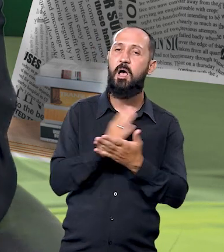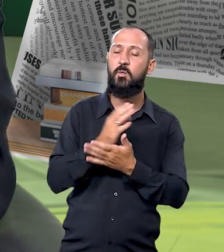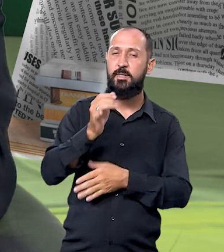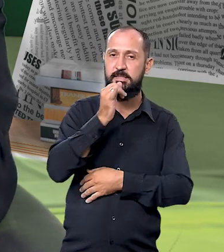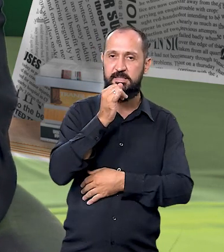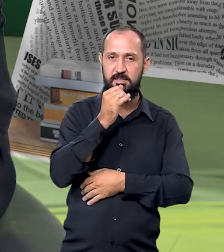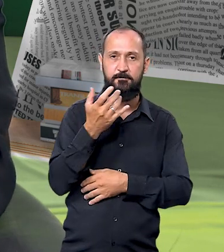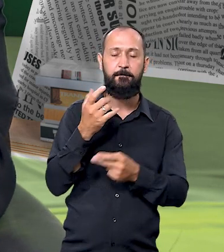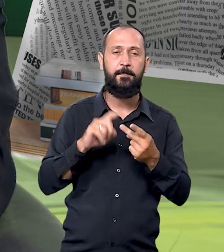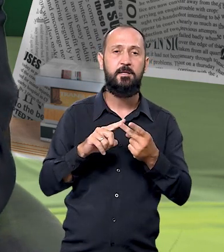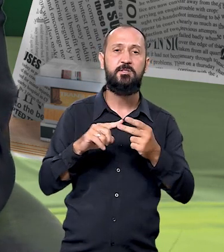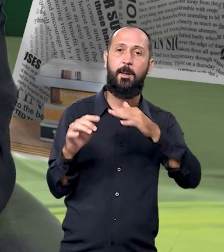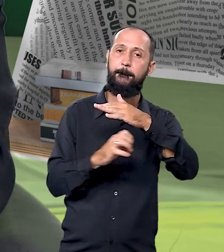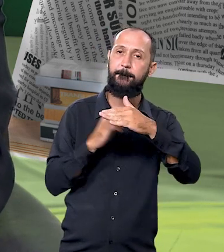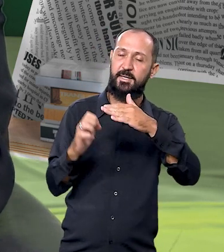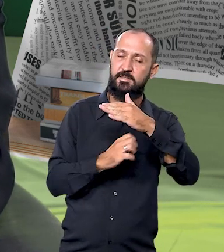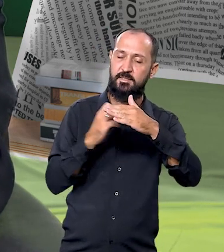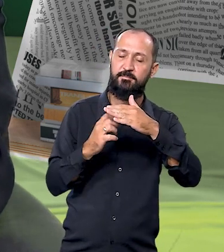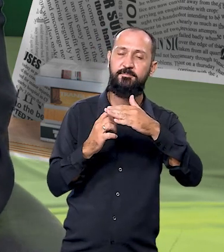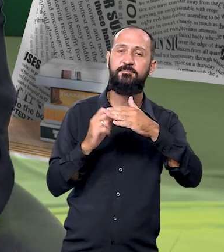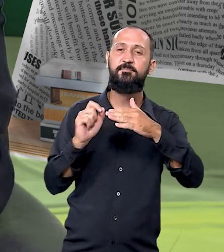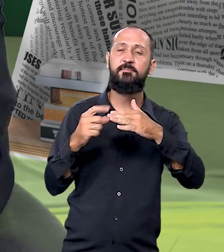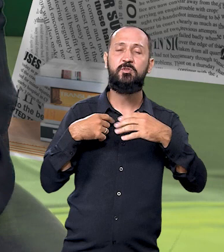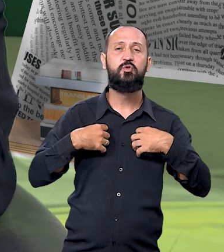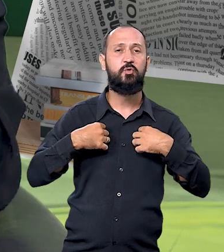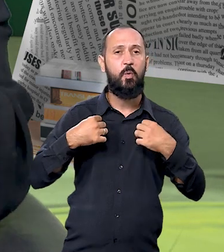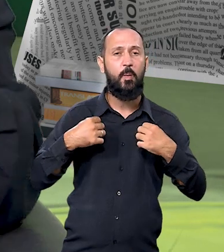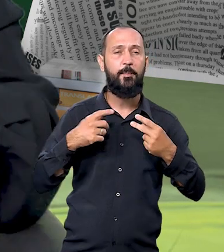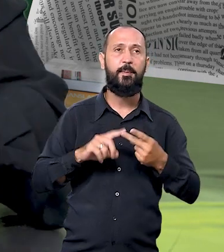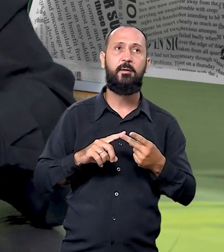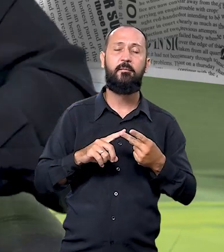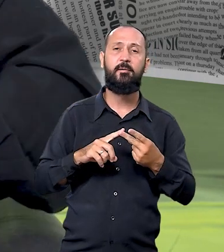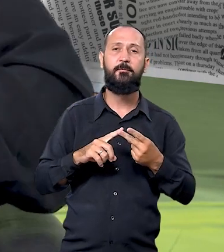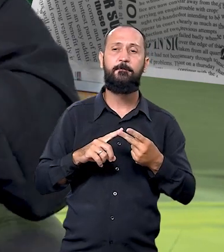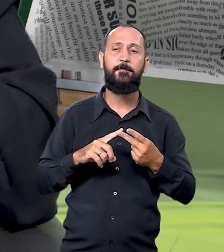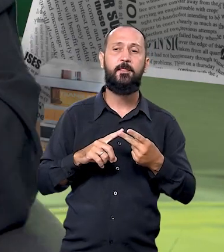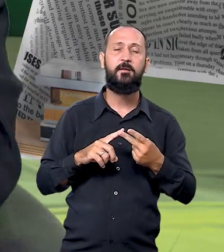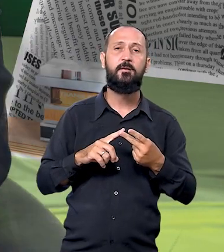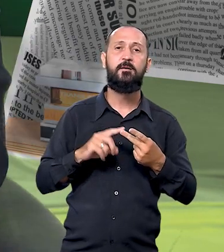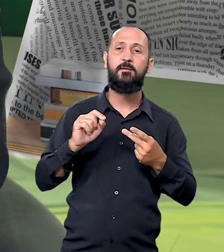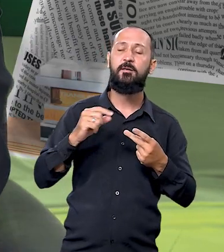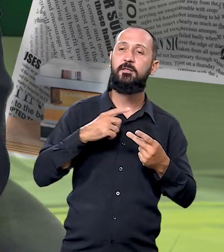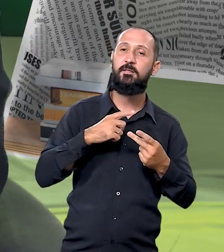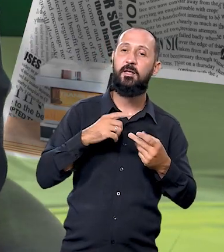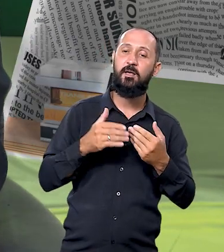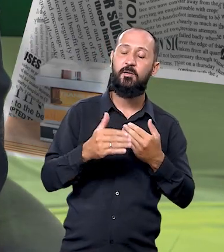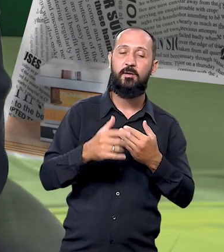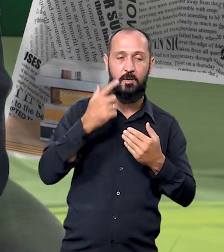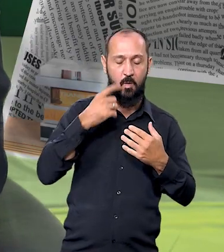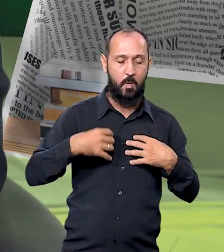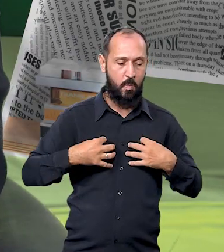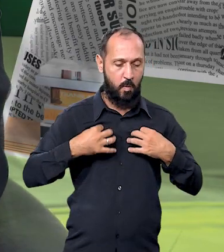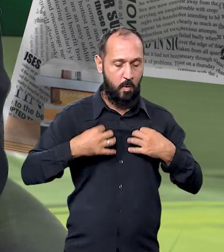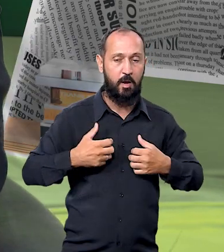nós temos alguns exemplos, né, de empresas de roupa na área, né, do vestuário, que tem